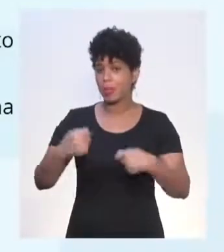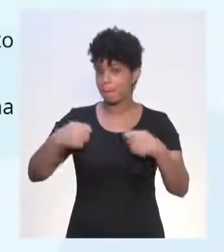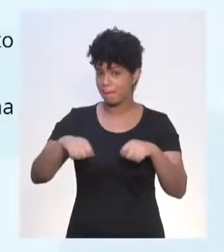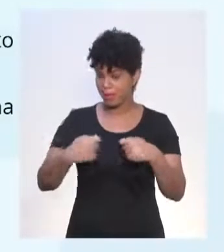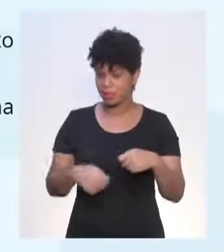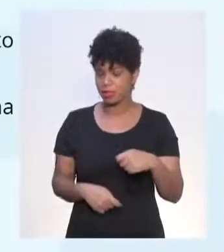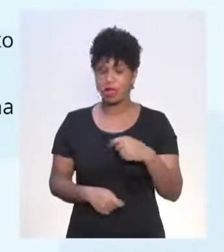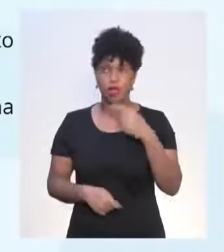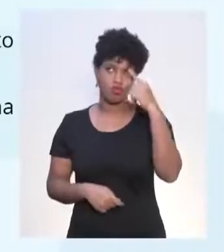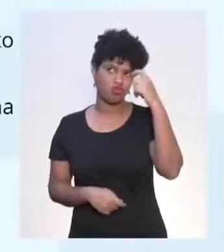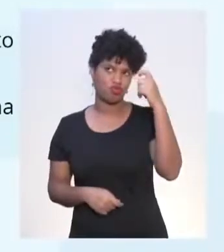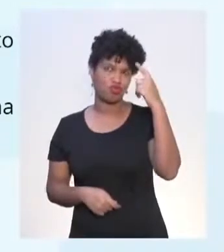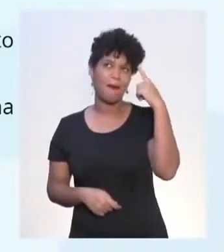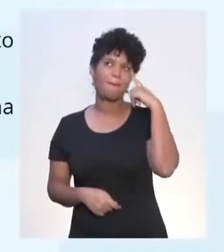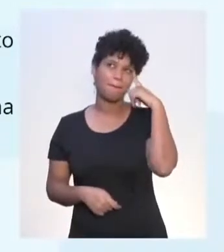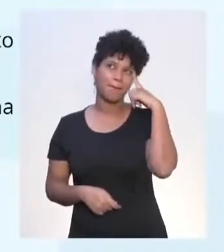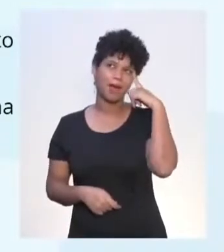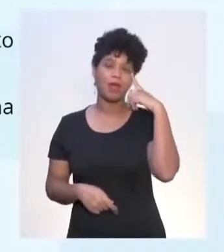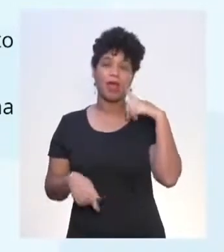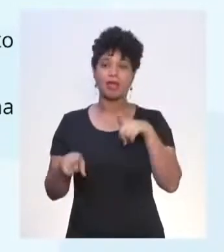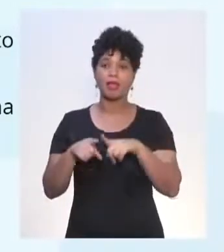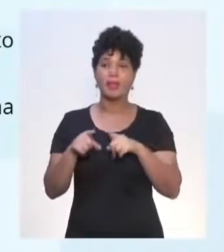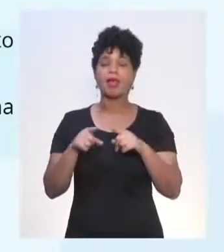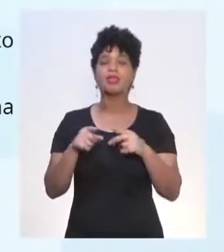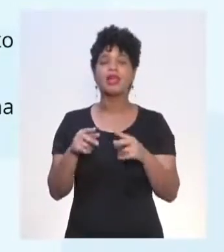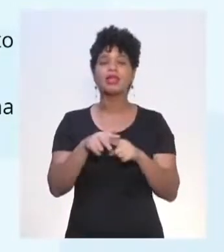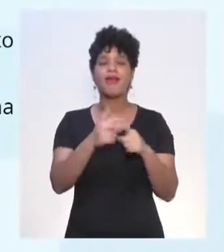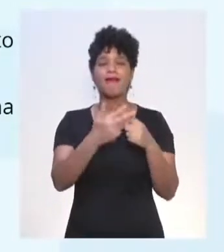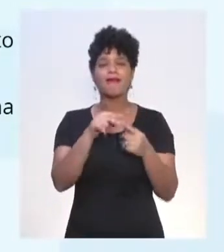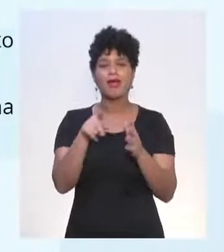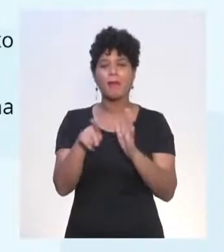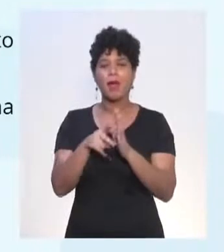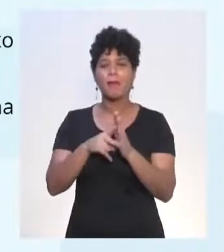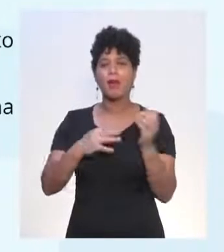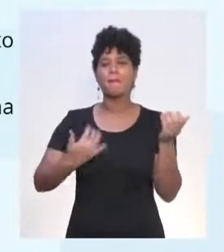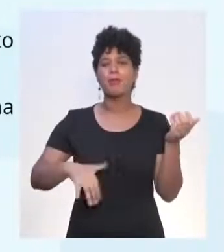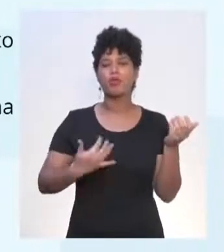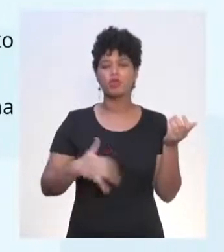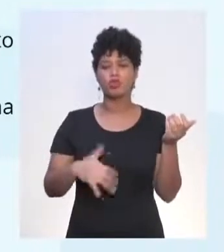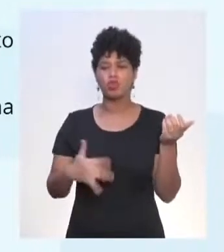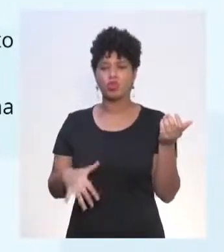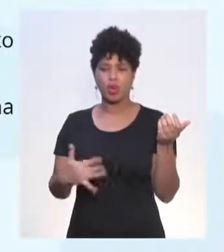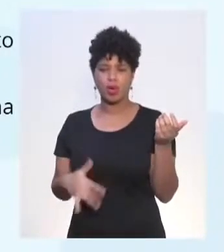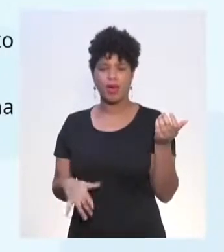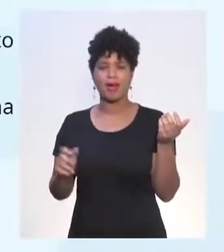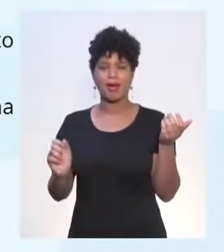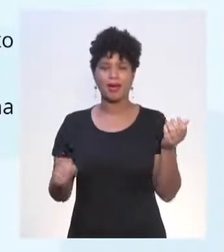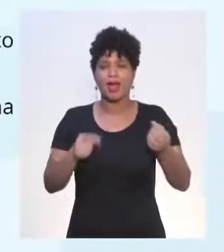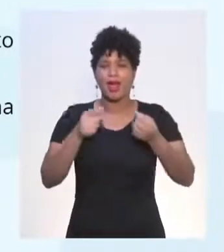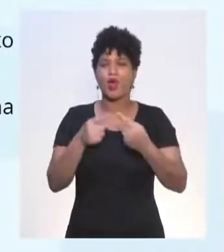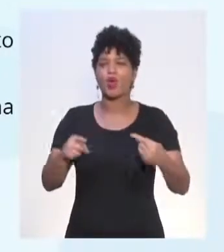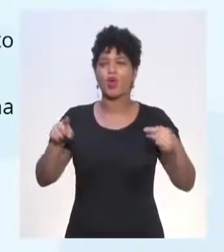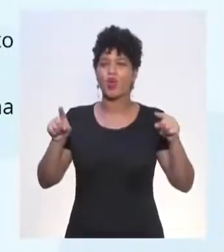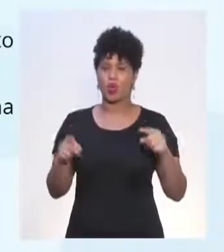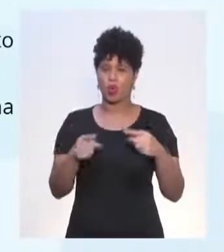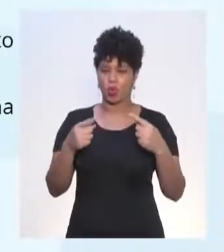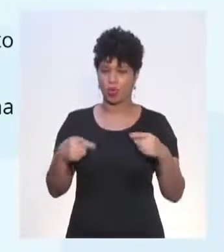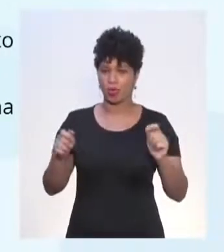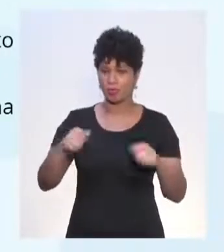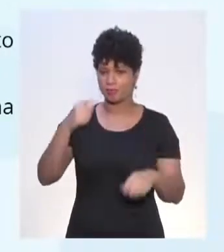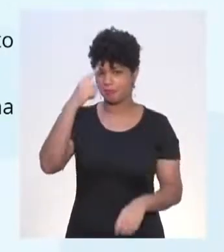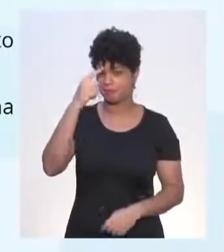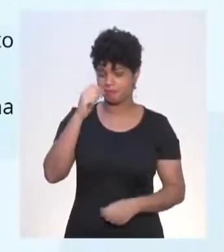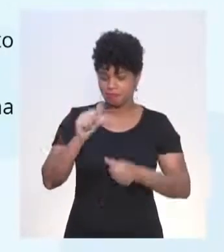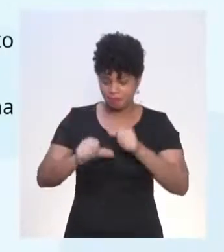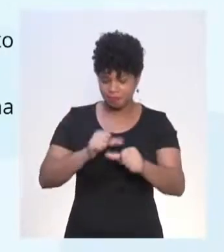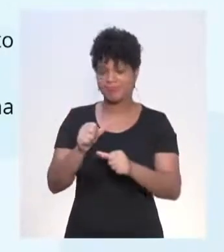criatividade uso dos elementos musicais para se fazer uma melodia ou algum produto Musical O importante ao se ter uma ideia